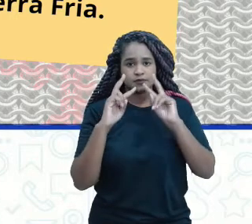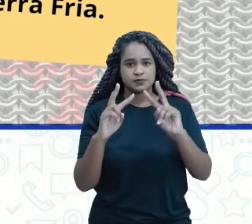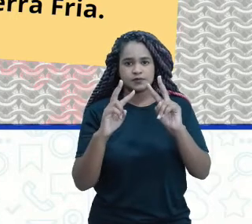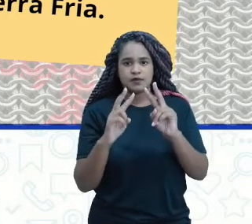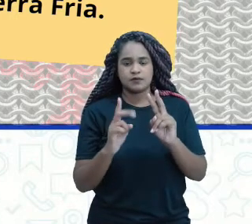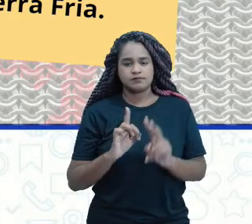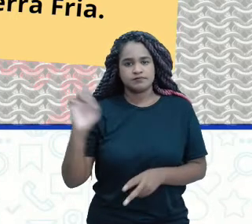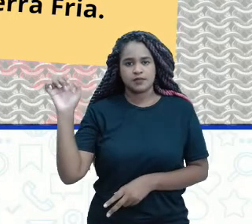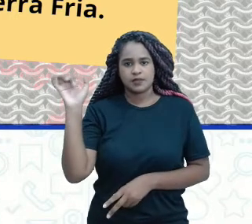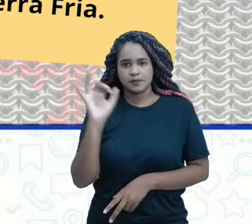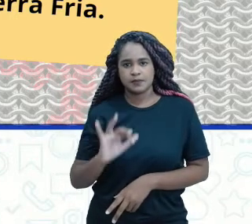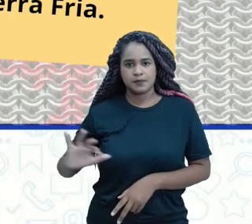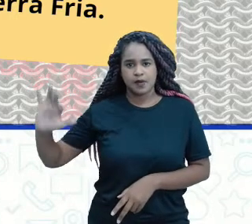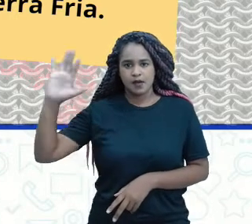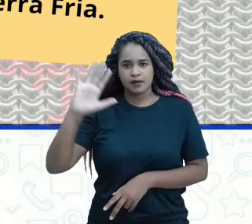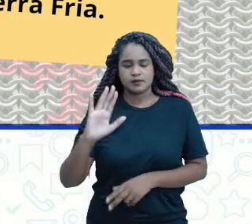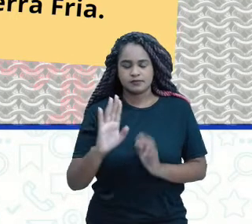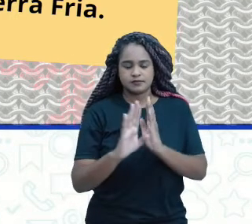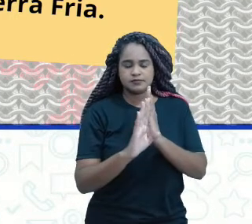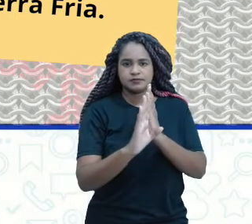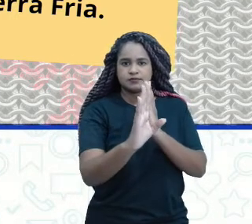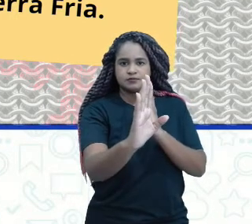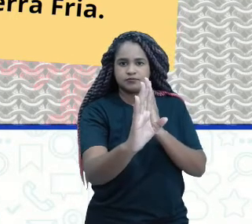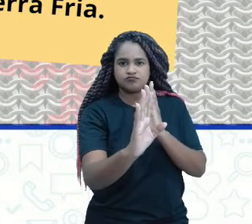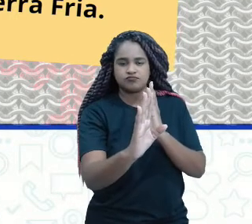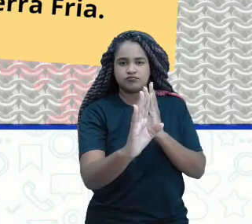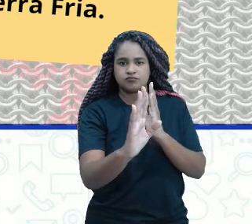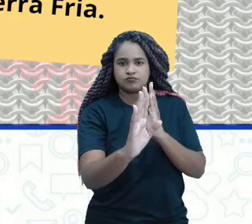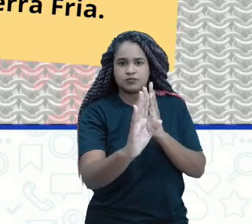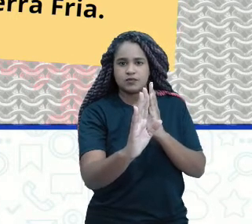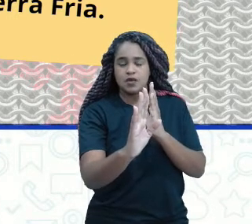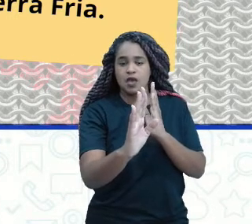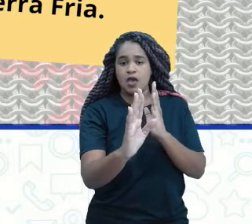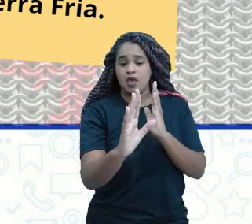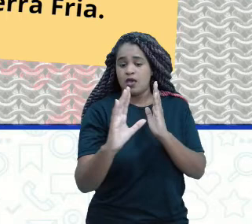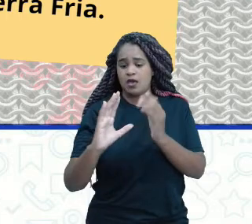Tá? Então, a parte capitalista era todinha murada,